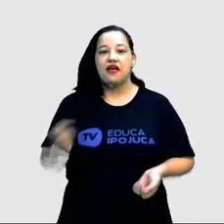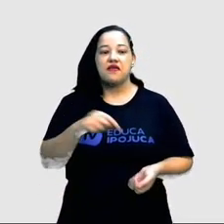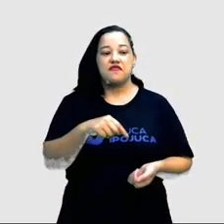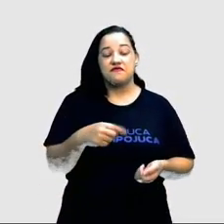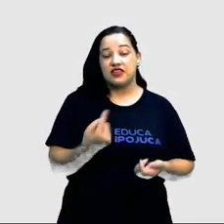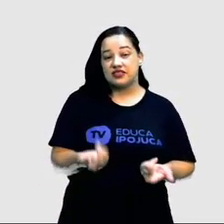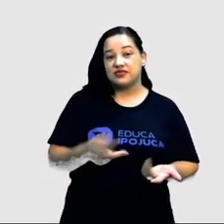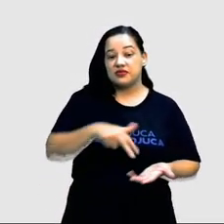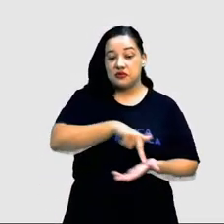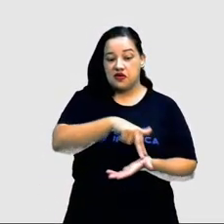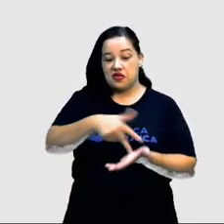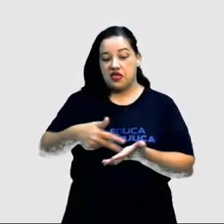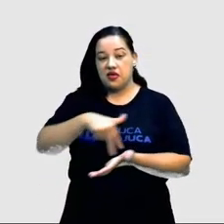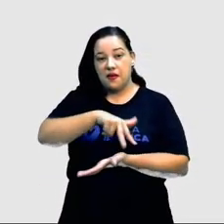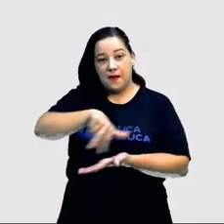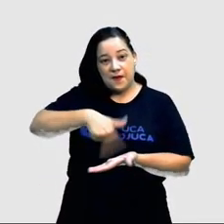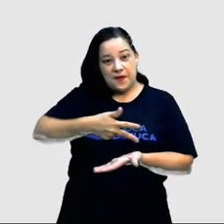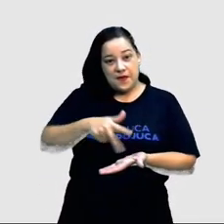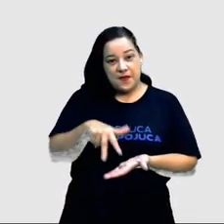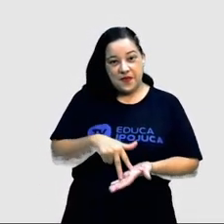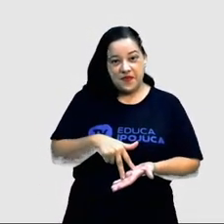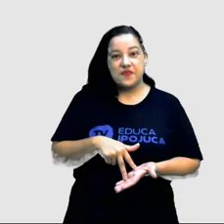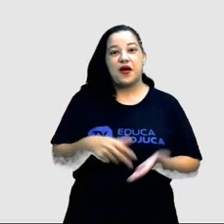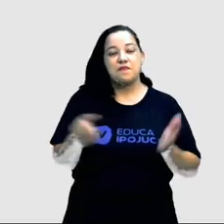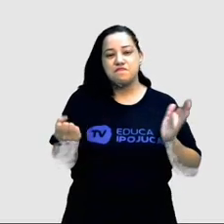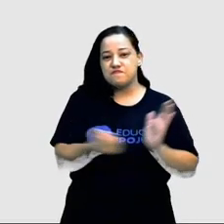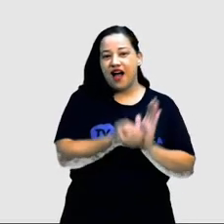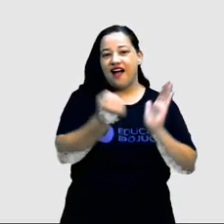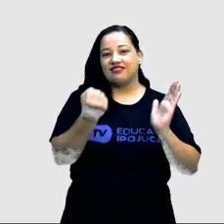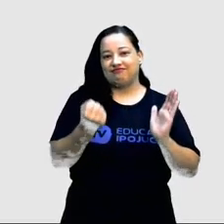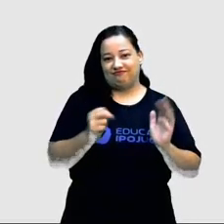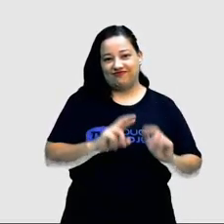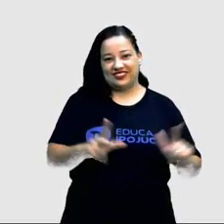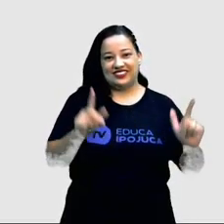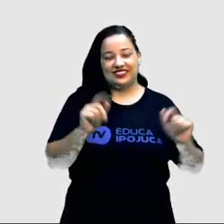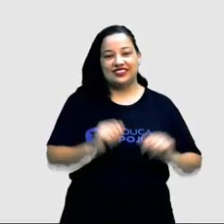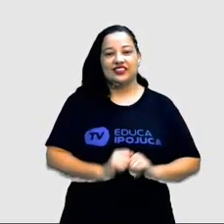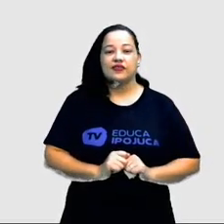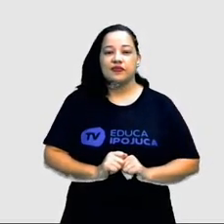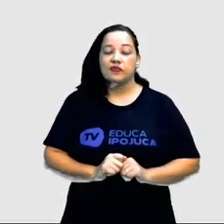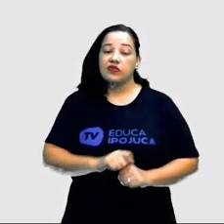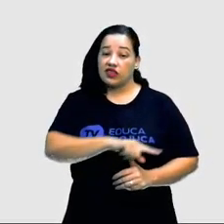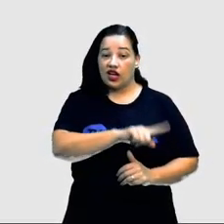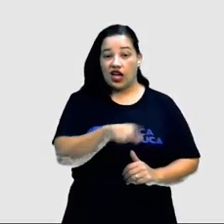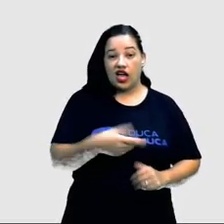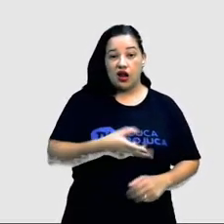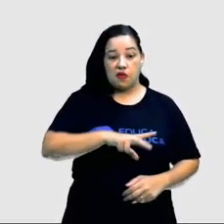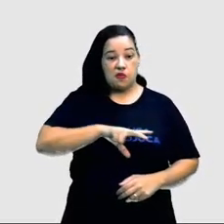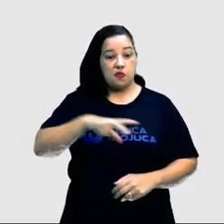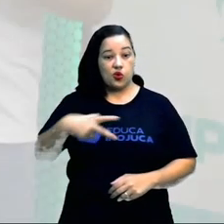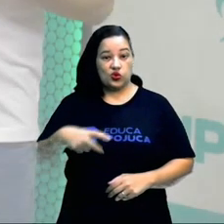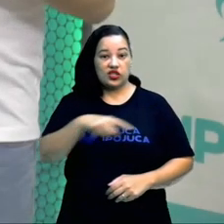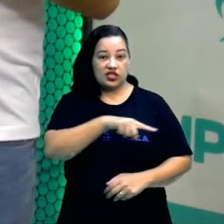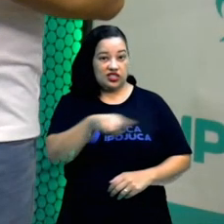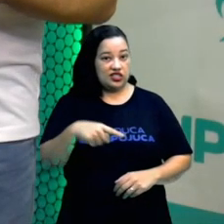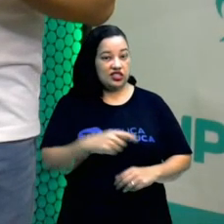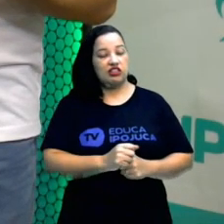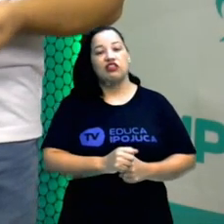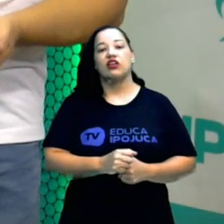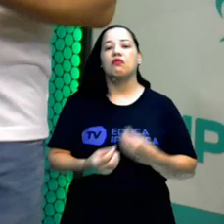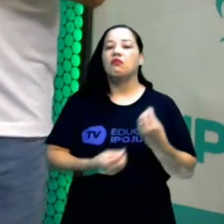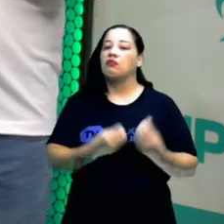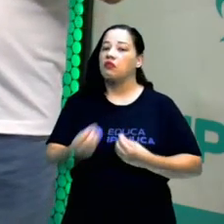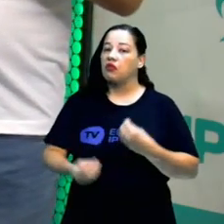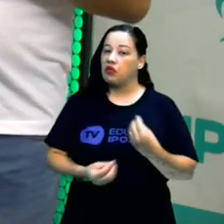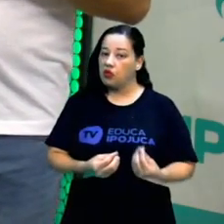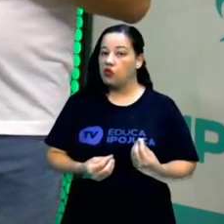e inconfundíveis. Percebendo também que essas danças portuguesas, elas vieram justamente através